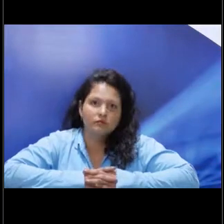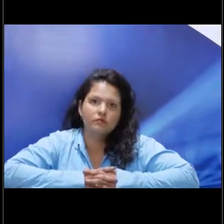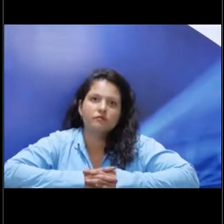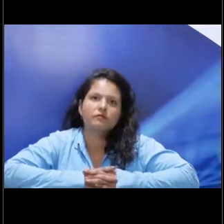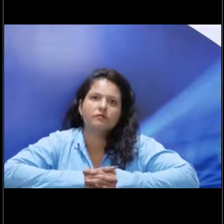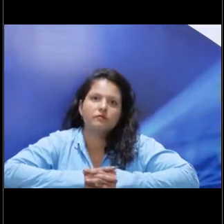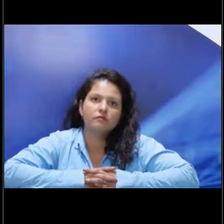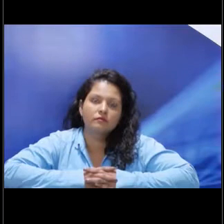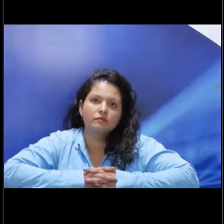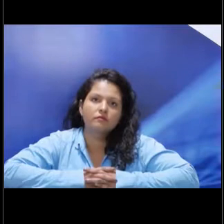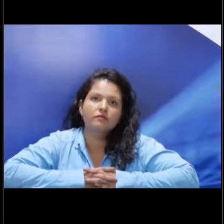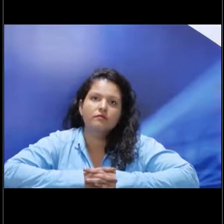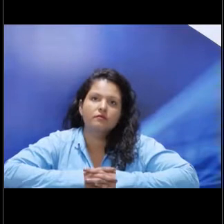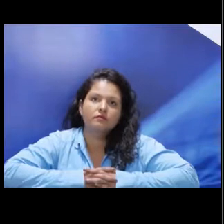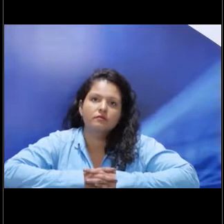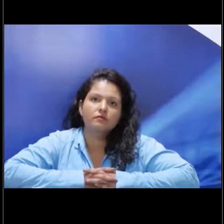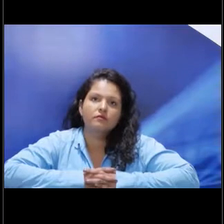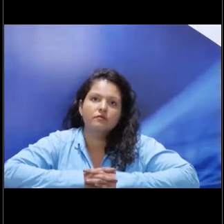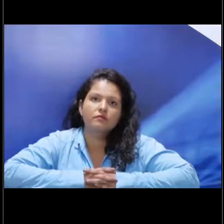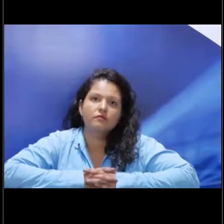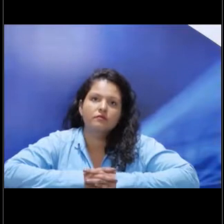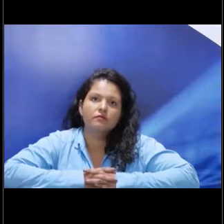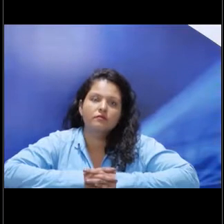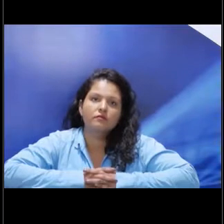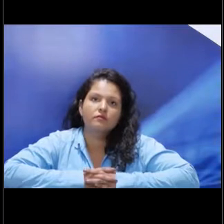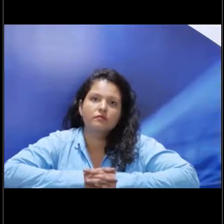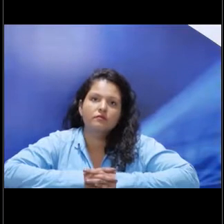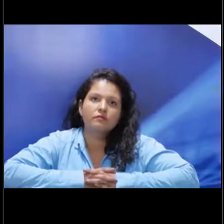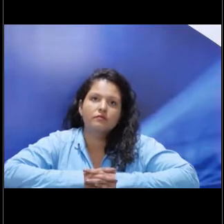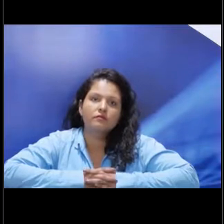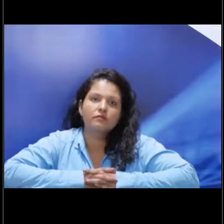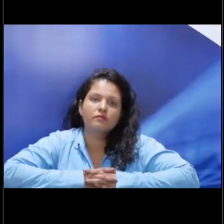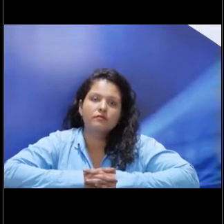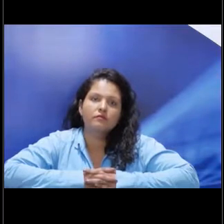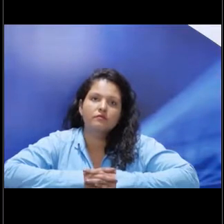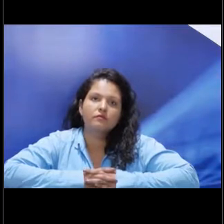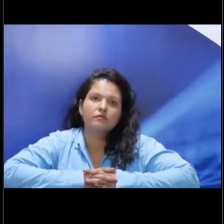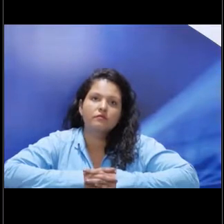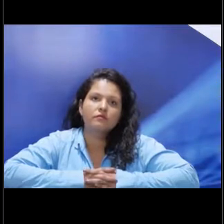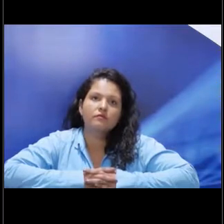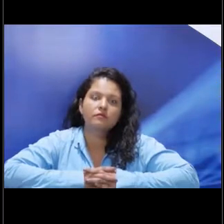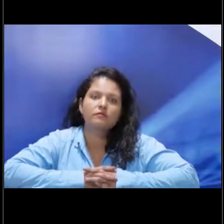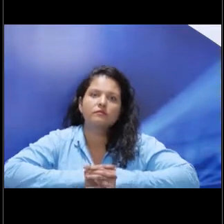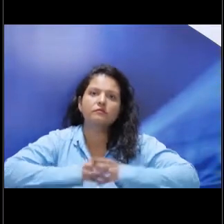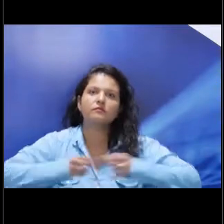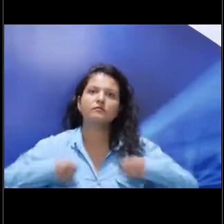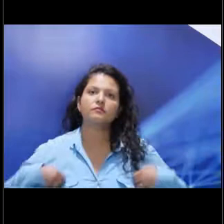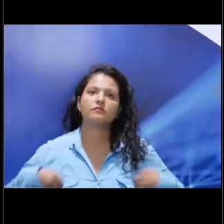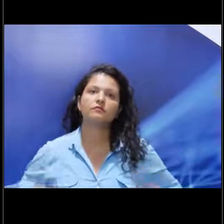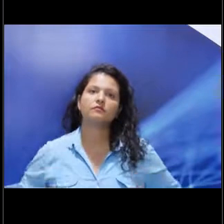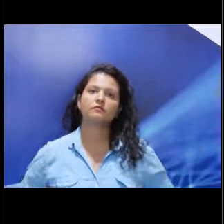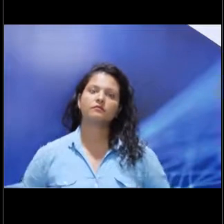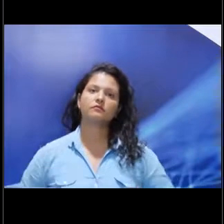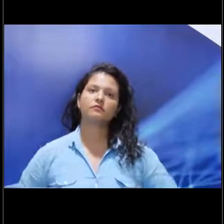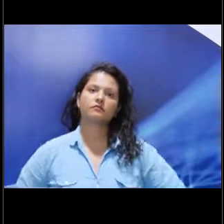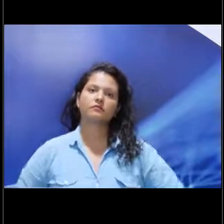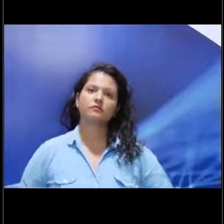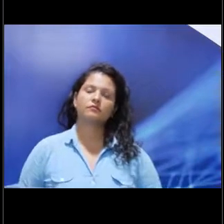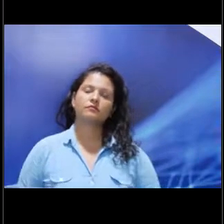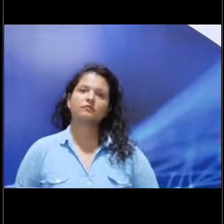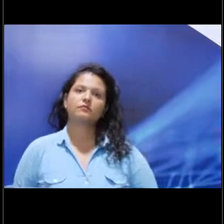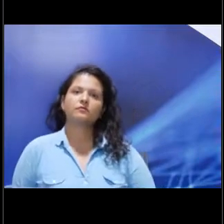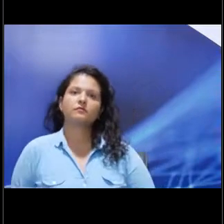seca. Então, assim, e mais uma vez, olha lá que nós falamos lá no começo, vamos começar a medir matéria seca. Olha aí uma